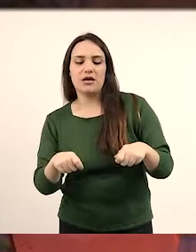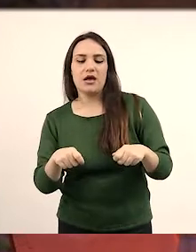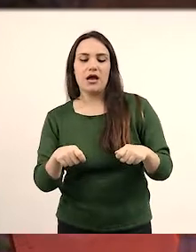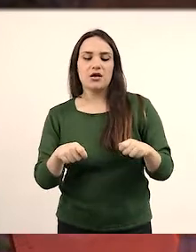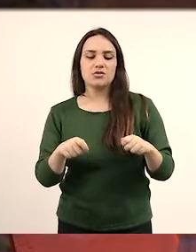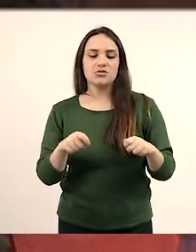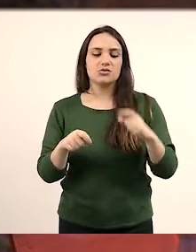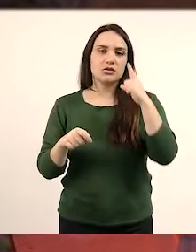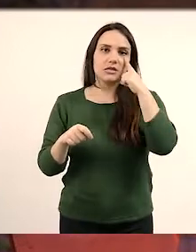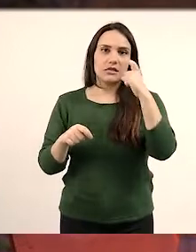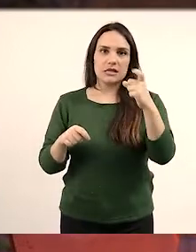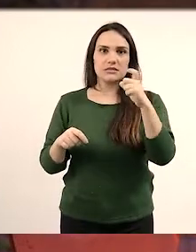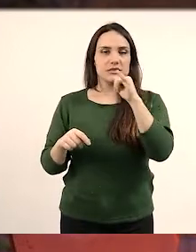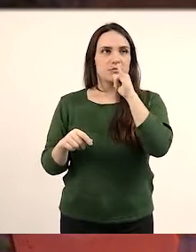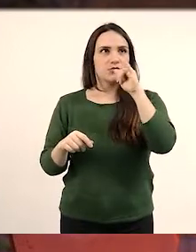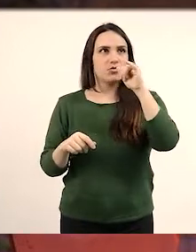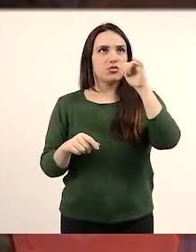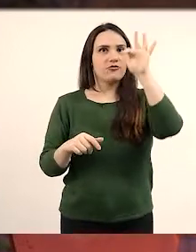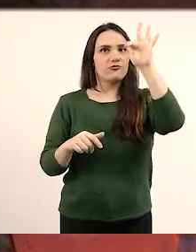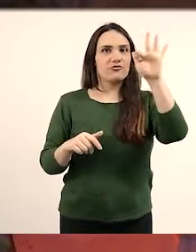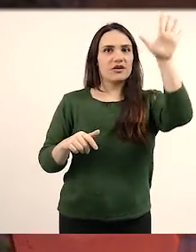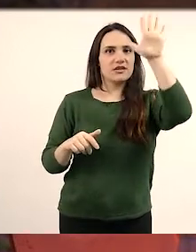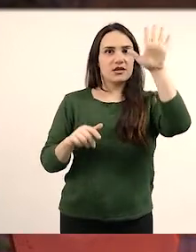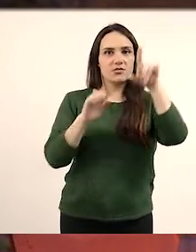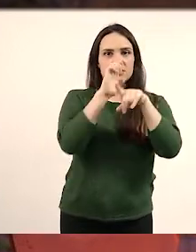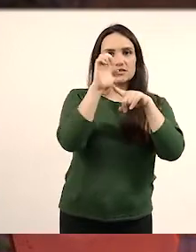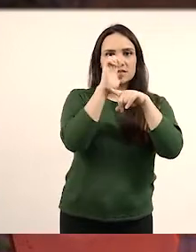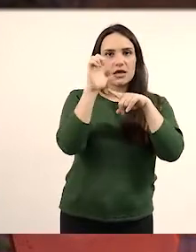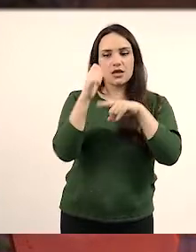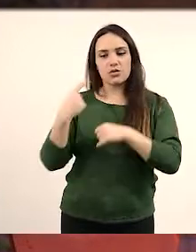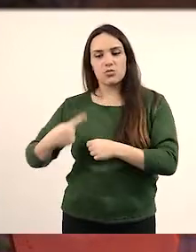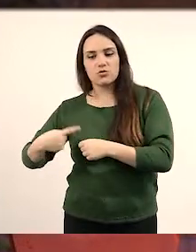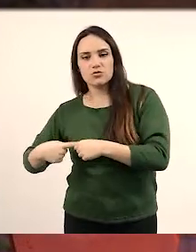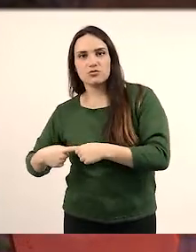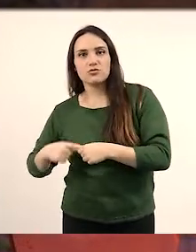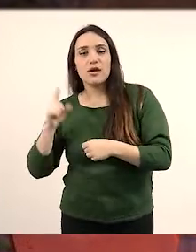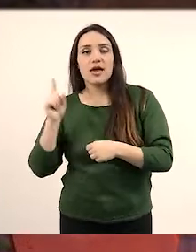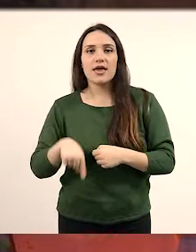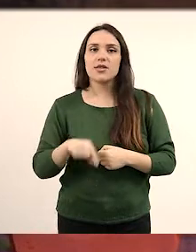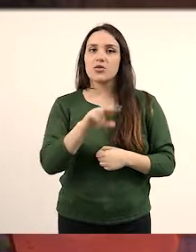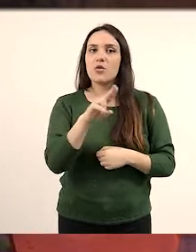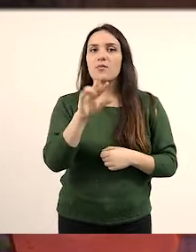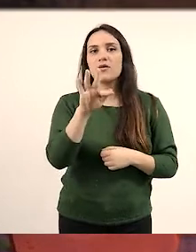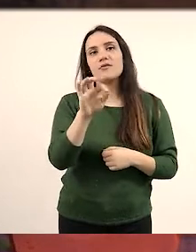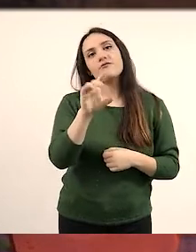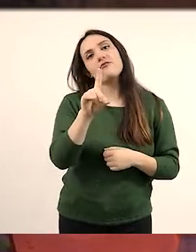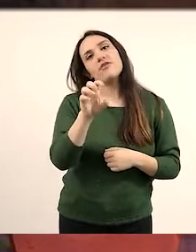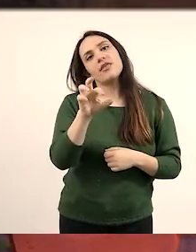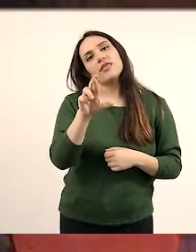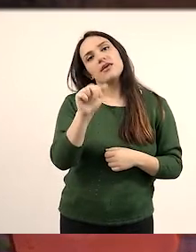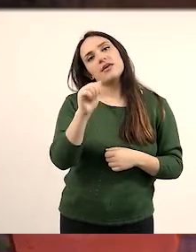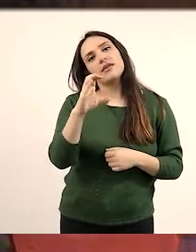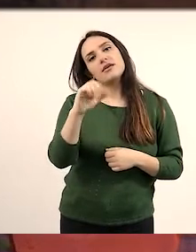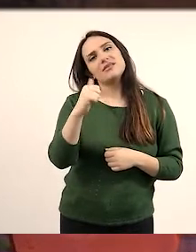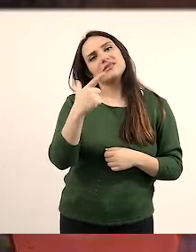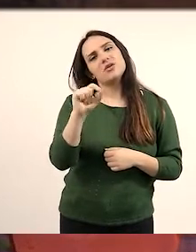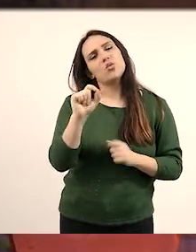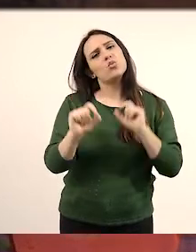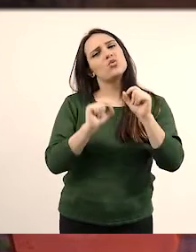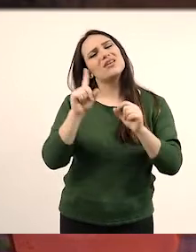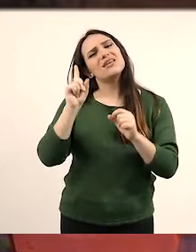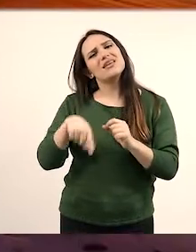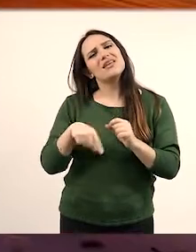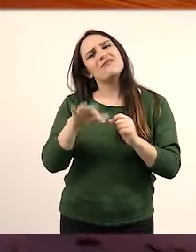entre União, Estados e municípios, nós estamos falando basicamente de federação. E o que federação tem a ver com